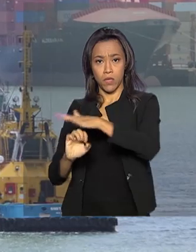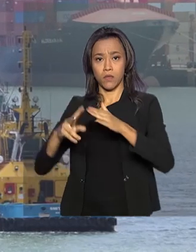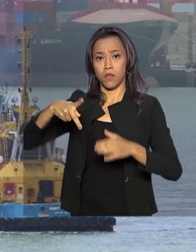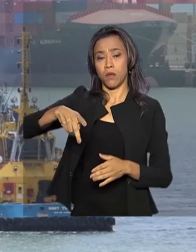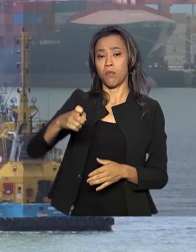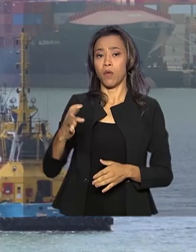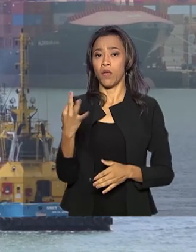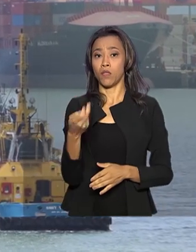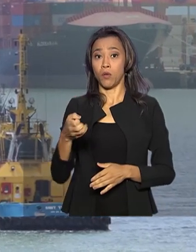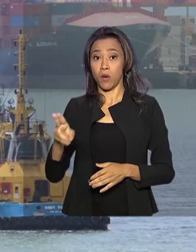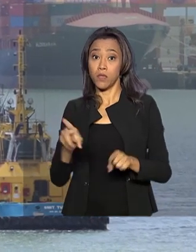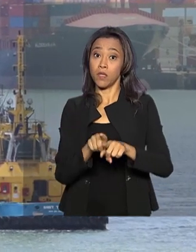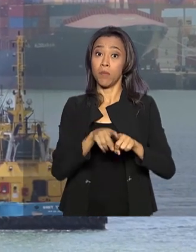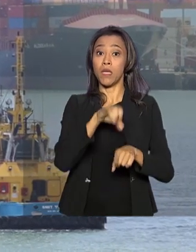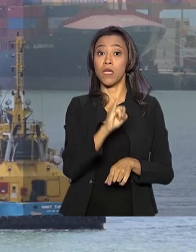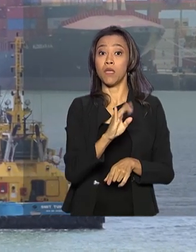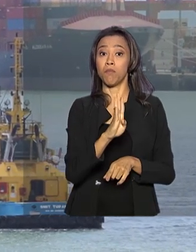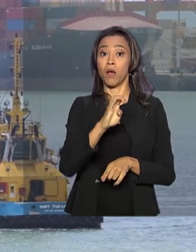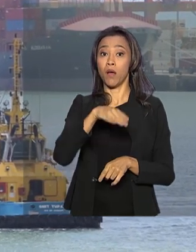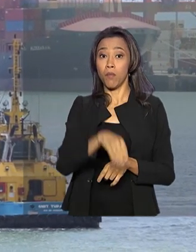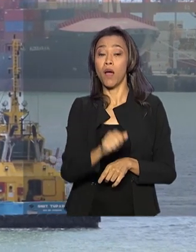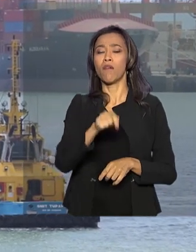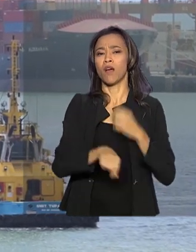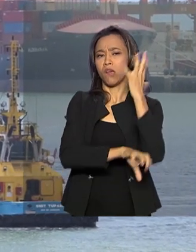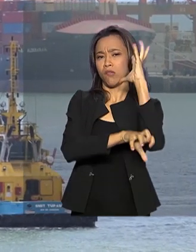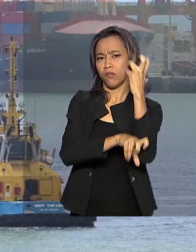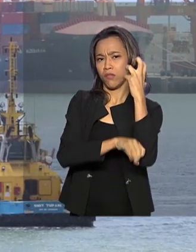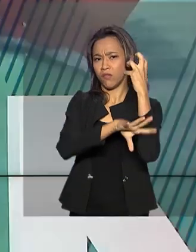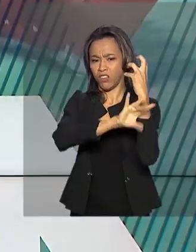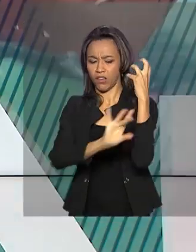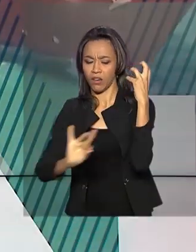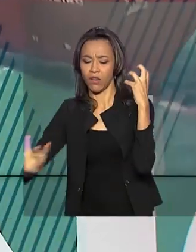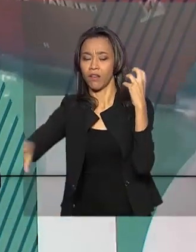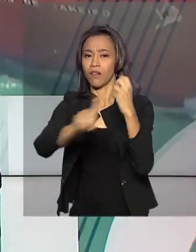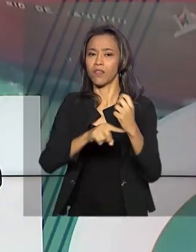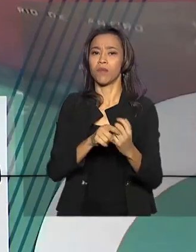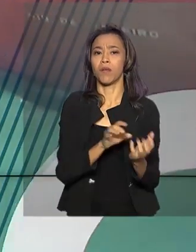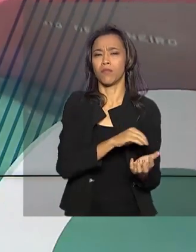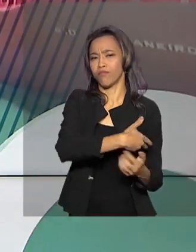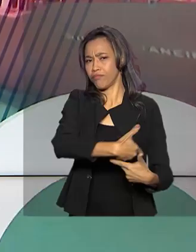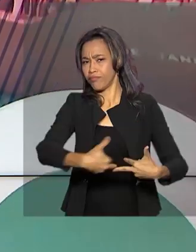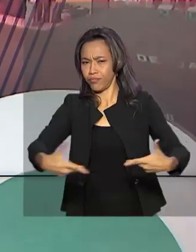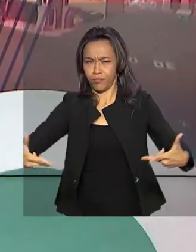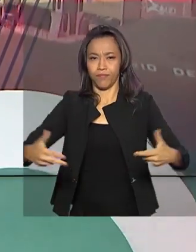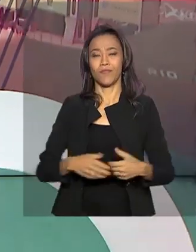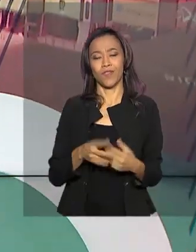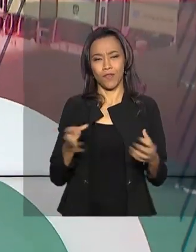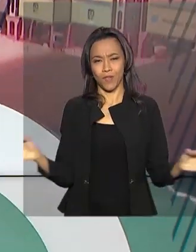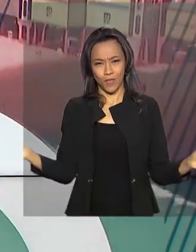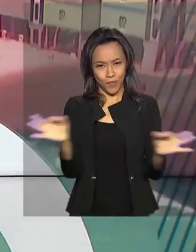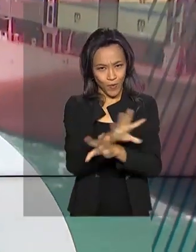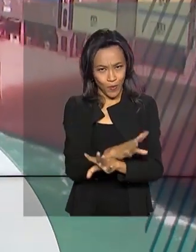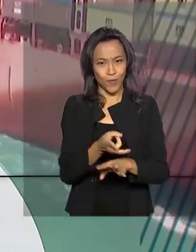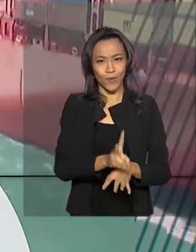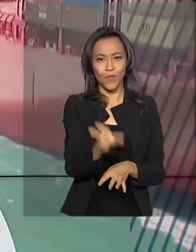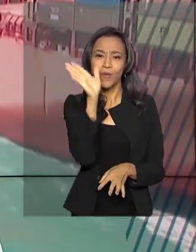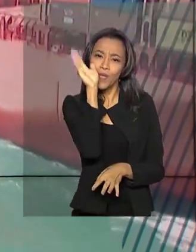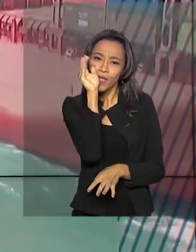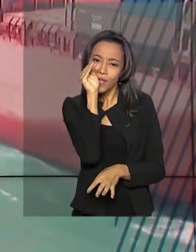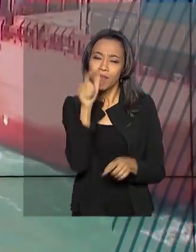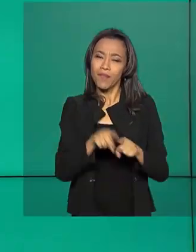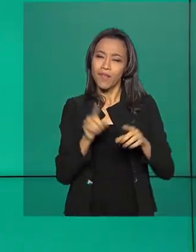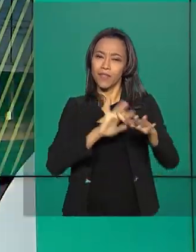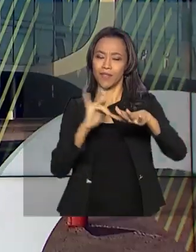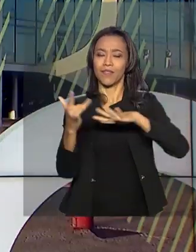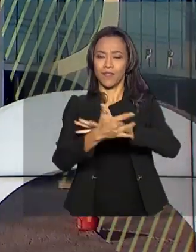e vão atuar na limpeza de manguezais e arrecifes. O governo agora fica por aqui. Continue nos acompanhando também